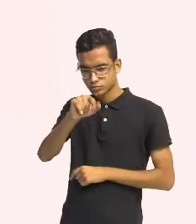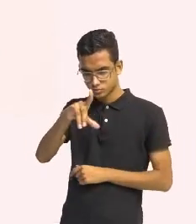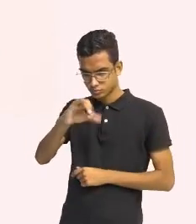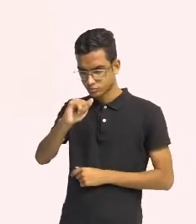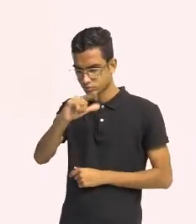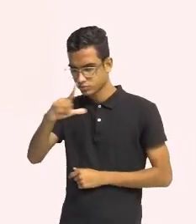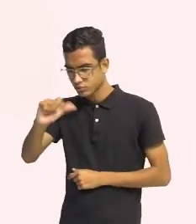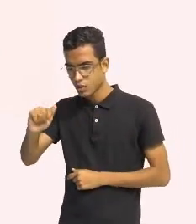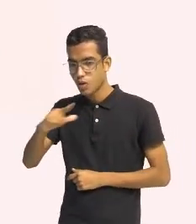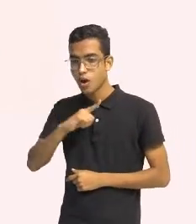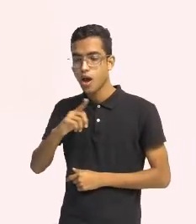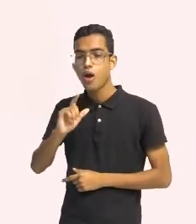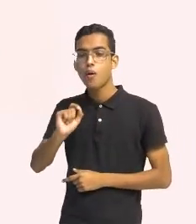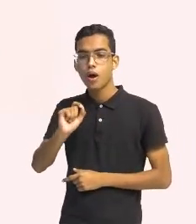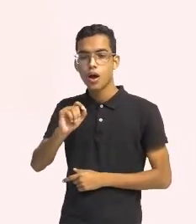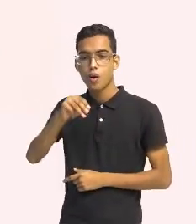o